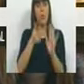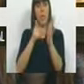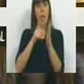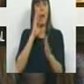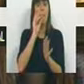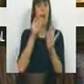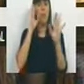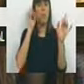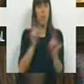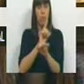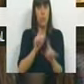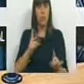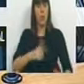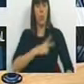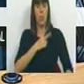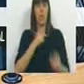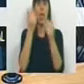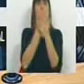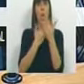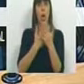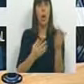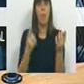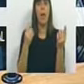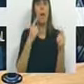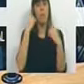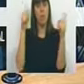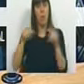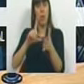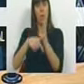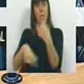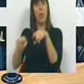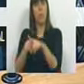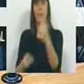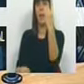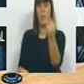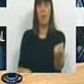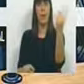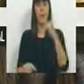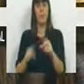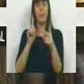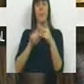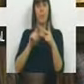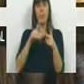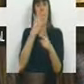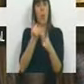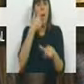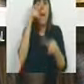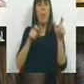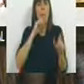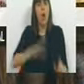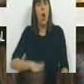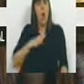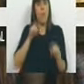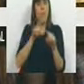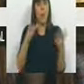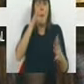técnico do Banco de Portugal, professor na Universidade de Economia, traga para este projeto político. Essa é a primeira. E a segunda é que as pessoas possam